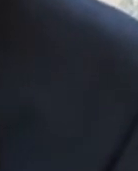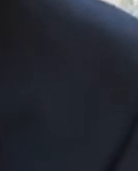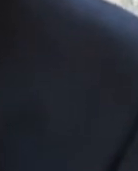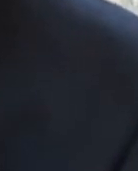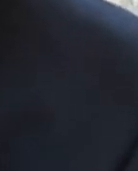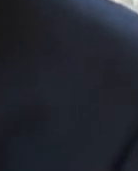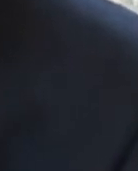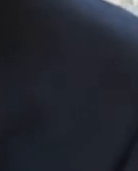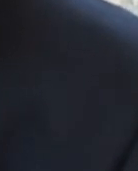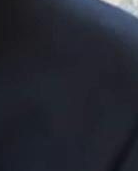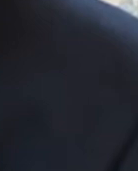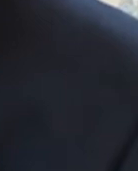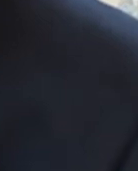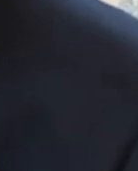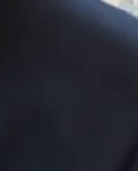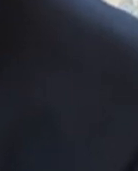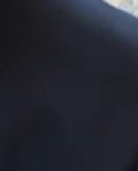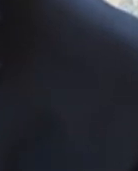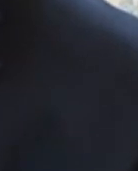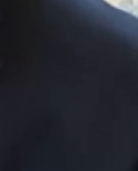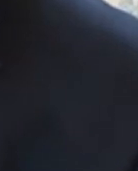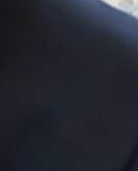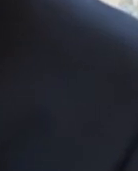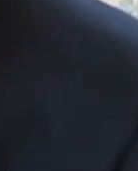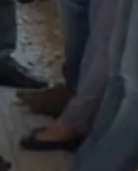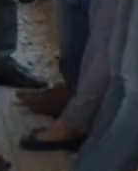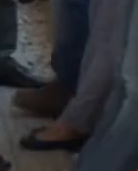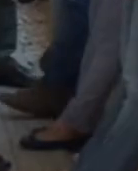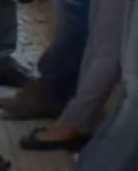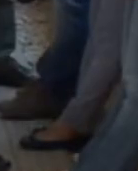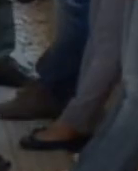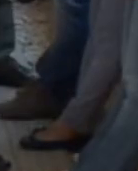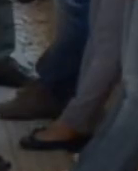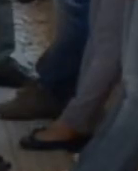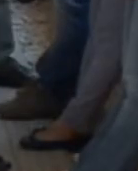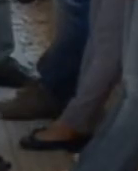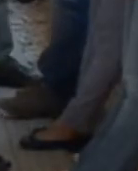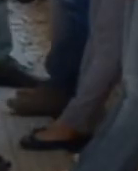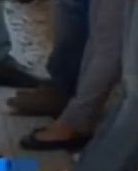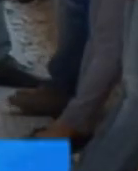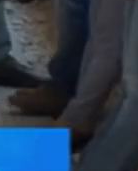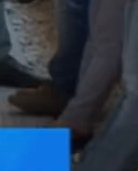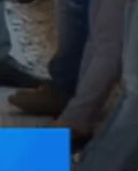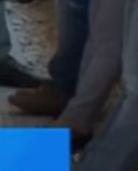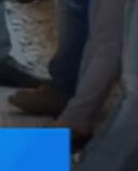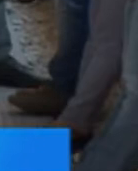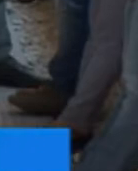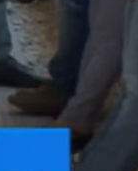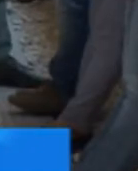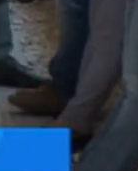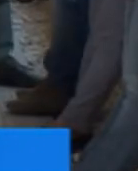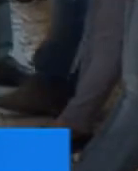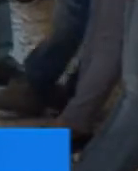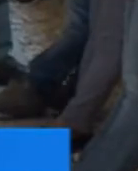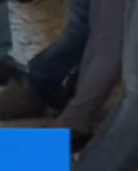complementar, como é necessário na Igreja, nesta nova etapa. Trará as suas novidades, trará as suas